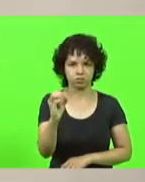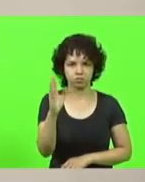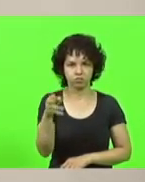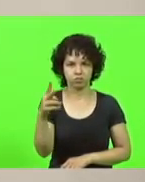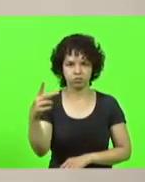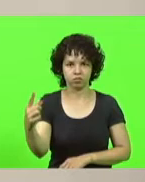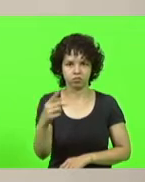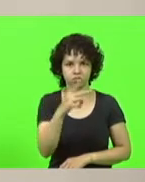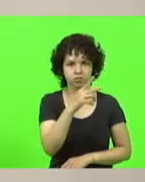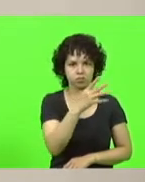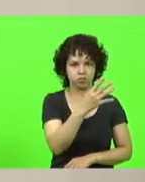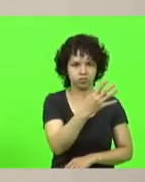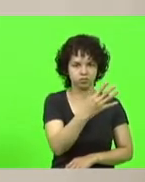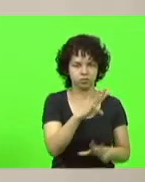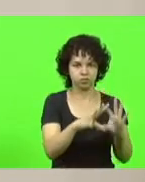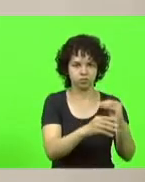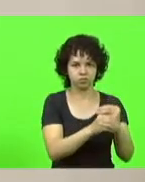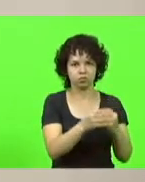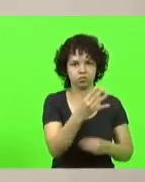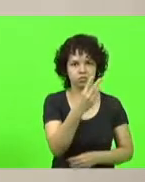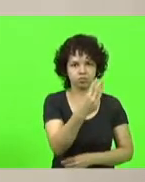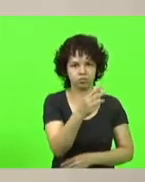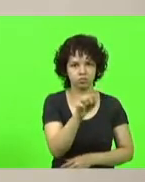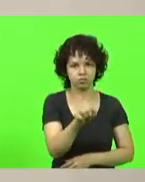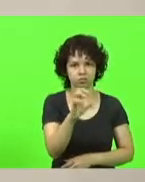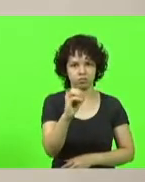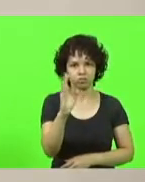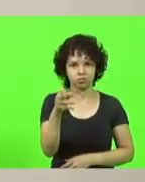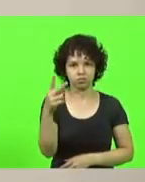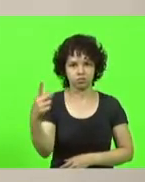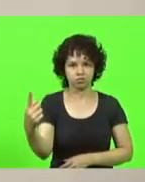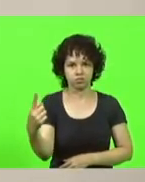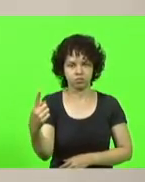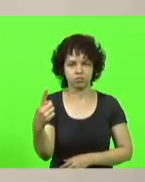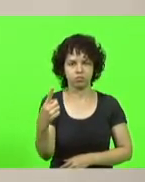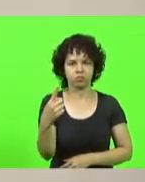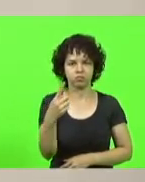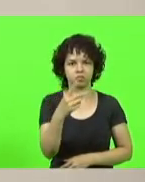468.0/2021, Projeto de Lei Complementar 3.0/2021, Projeto de Lei